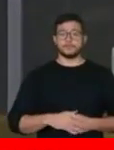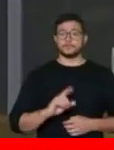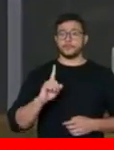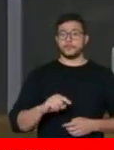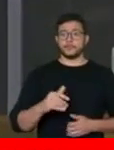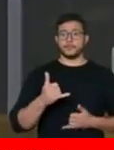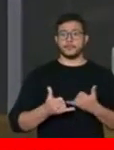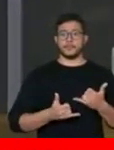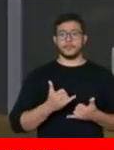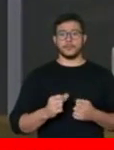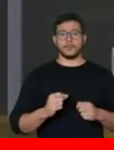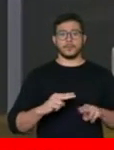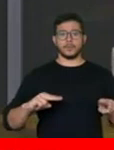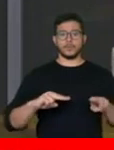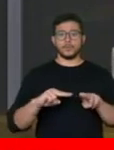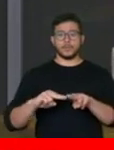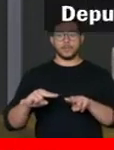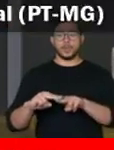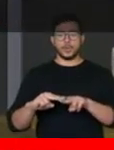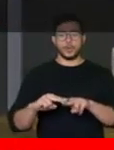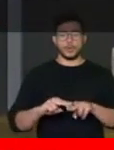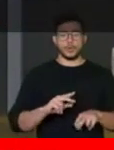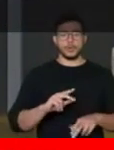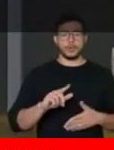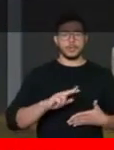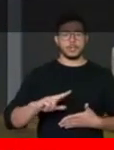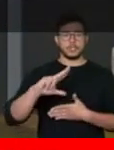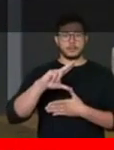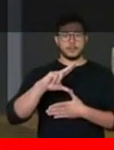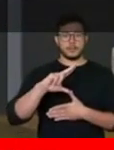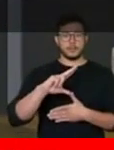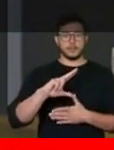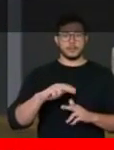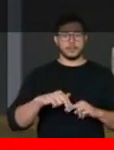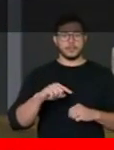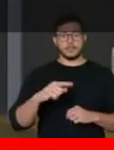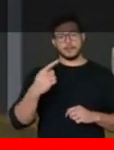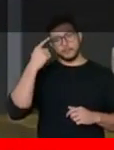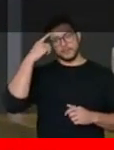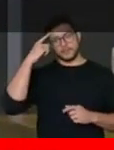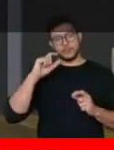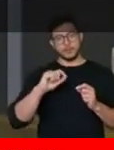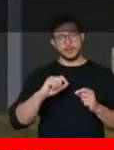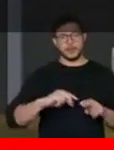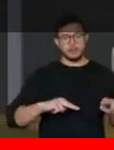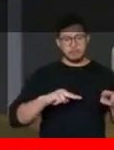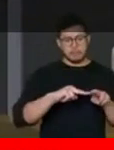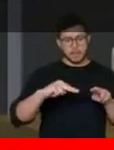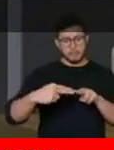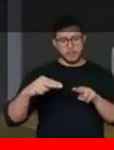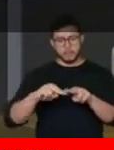dominó da Latinoamérica. Esse dominó ele achava que iam colocando as peças, né? E tinha lá